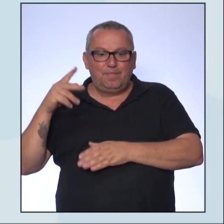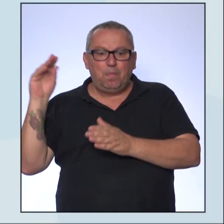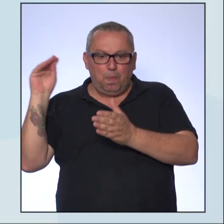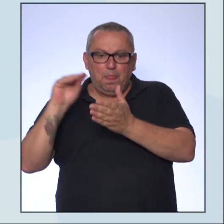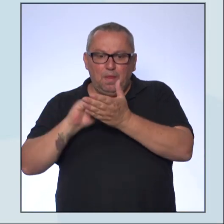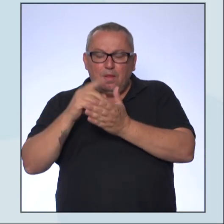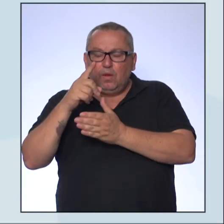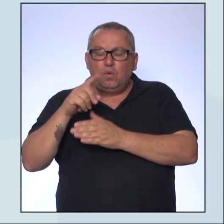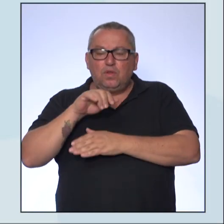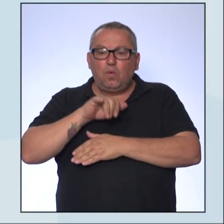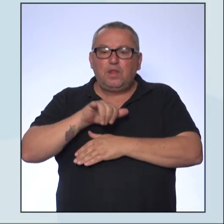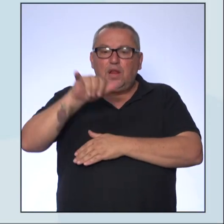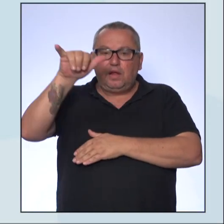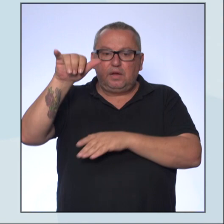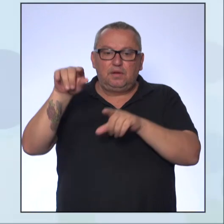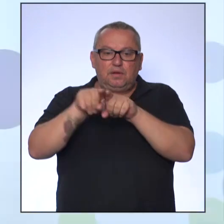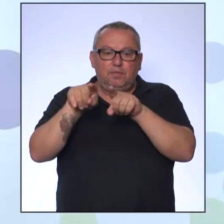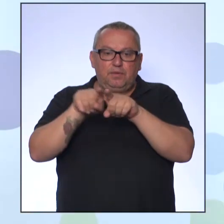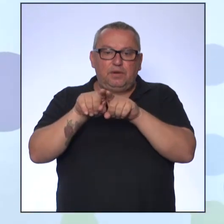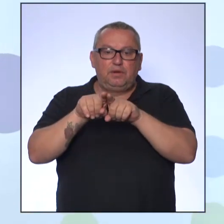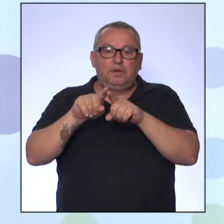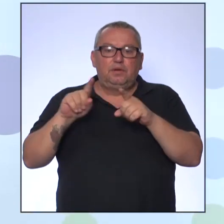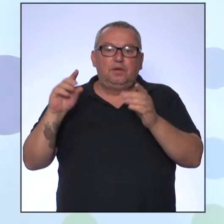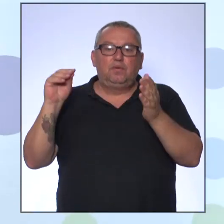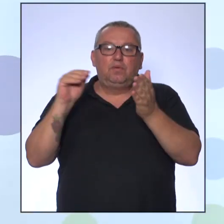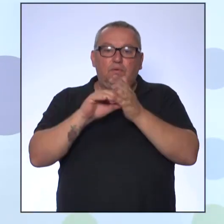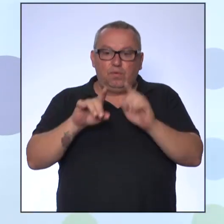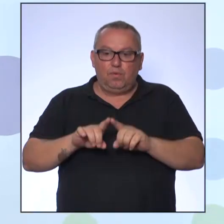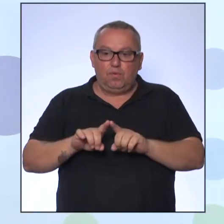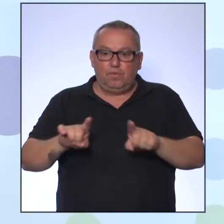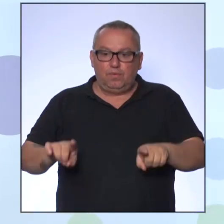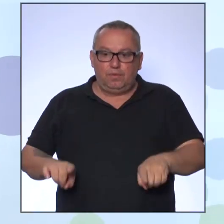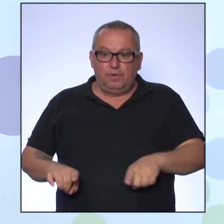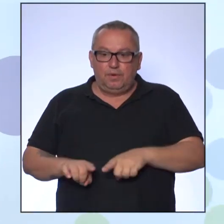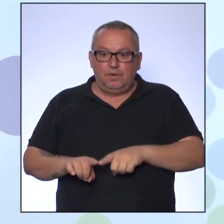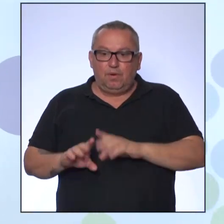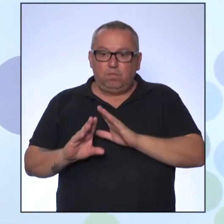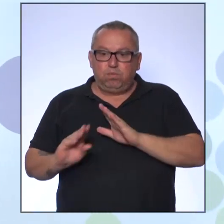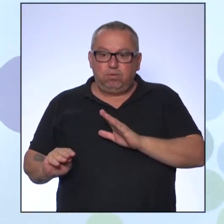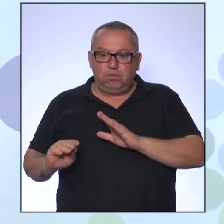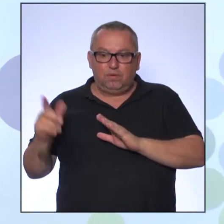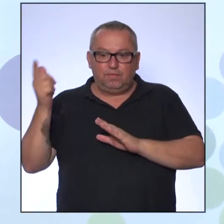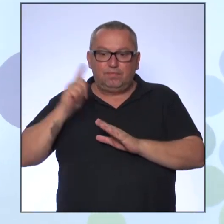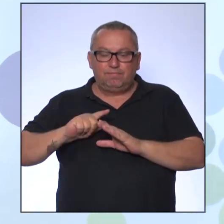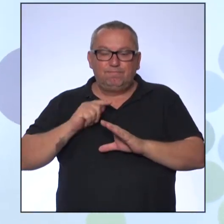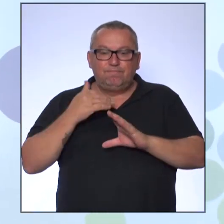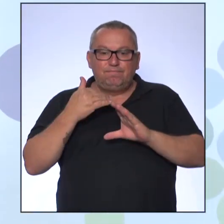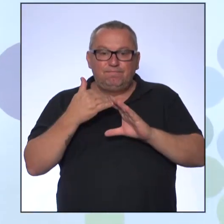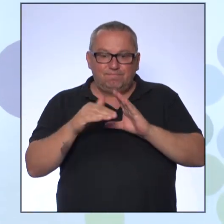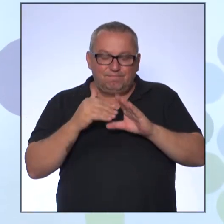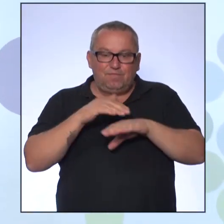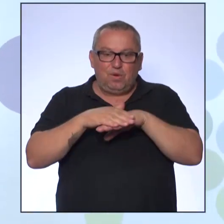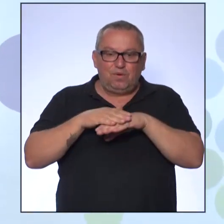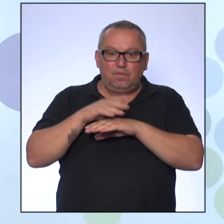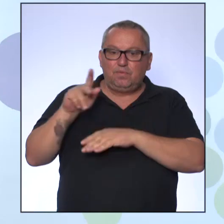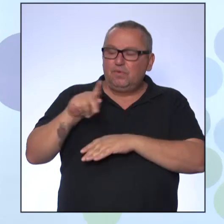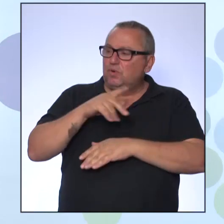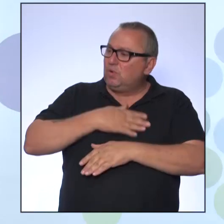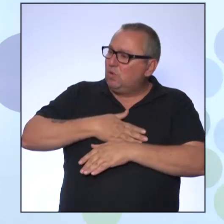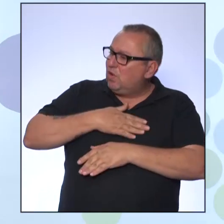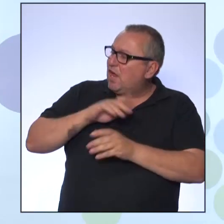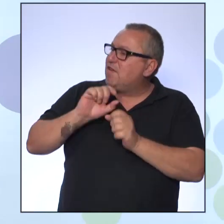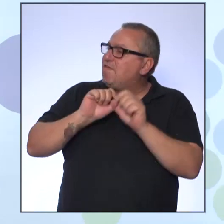usuário no seu Telegram, ou adicione ali a partir do QR Code, e você vai poder escrever para a gente e tirar a dúvida. Professor, eu gostaria